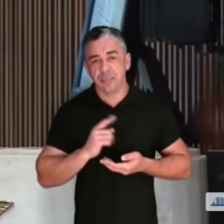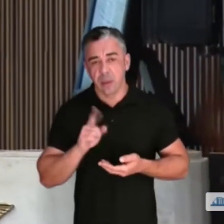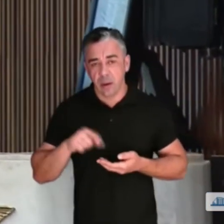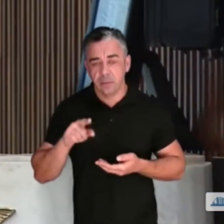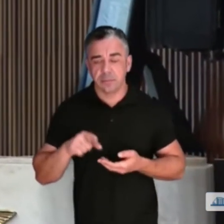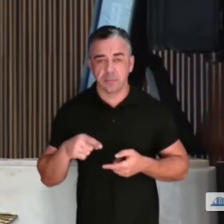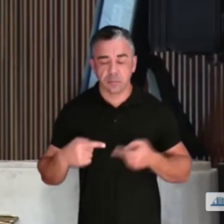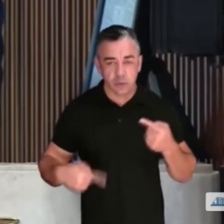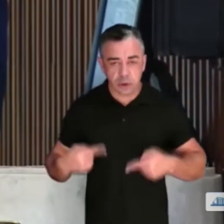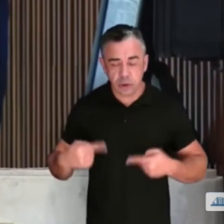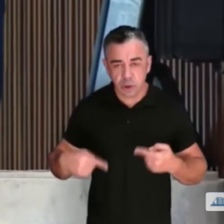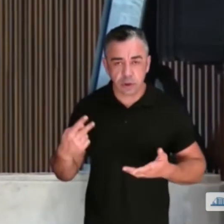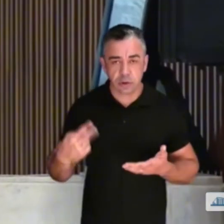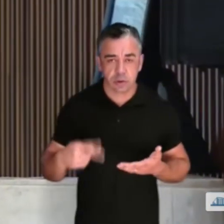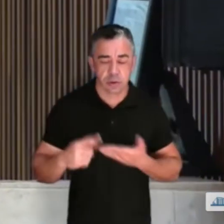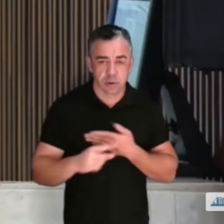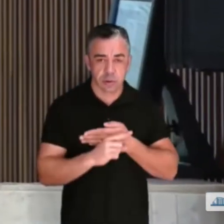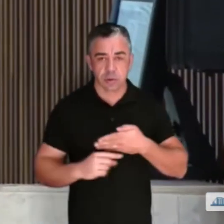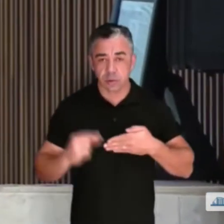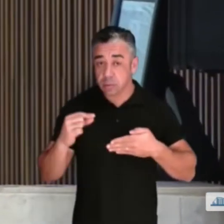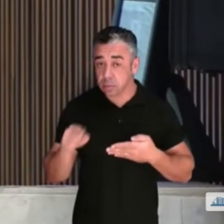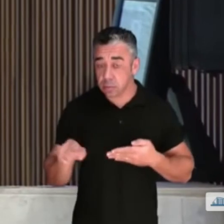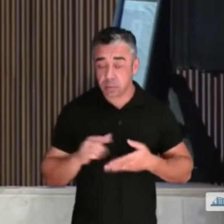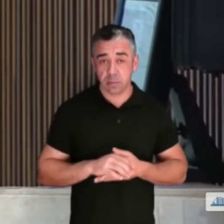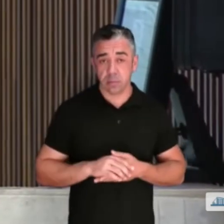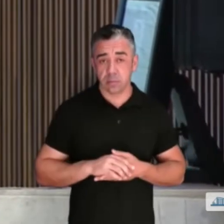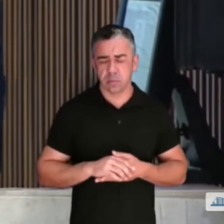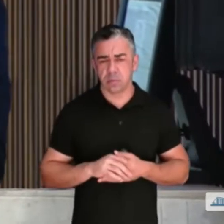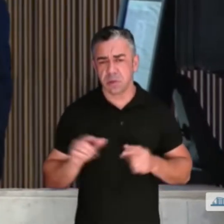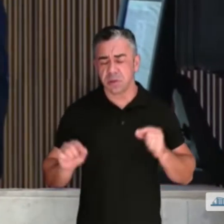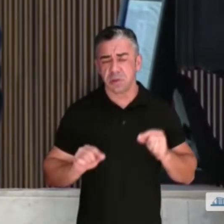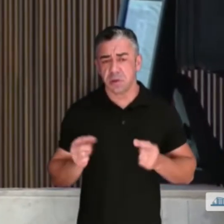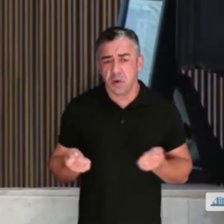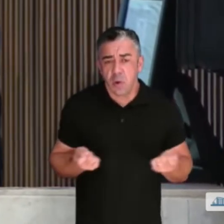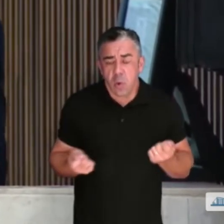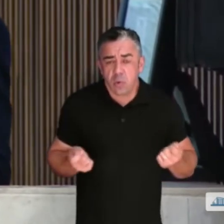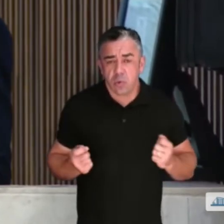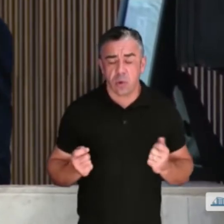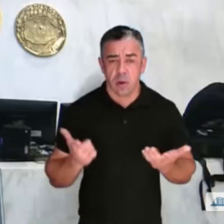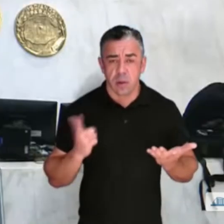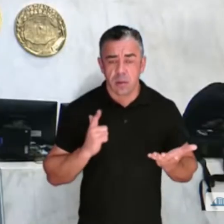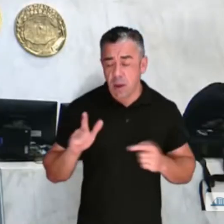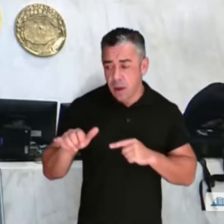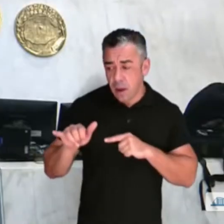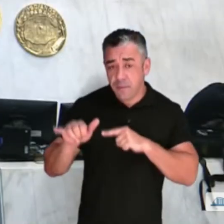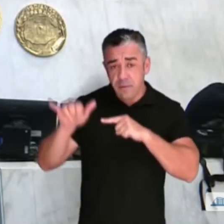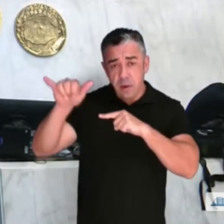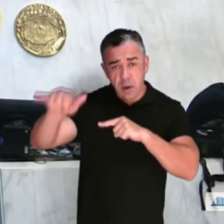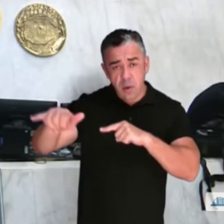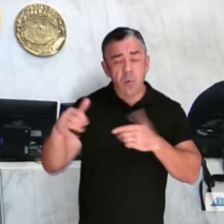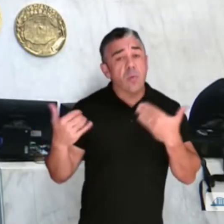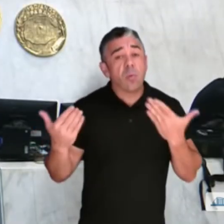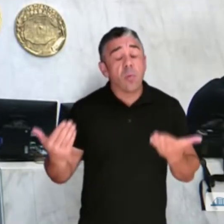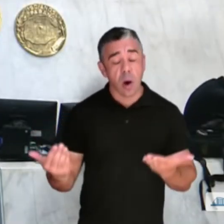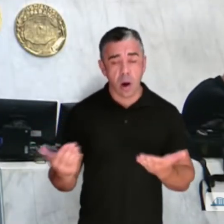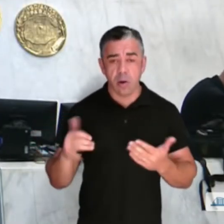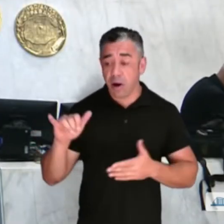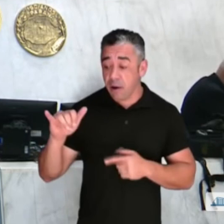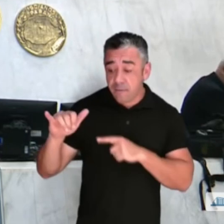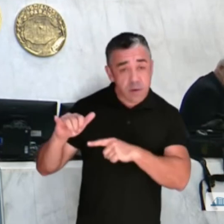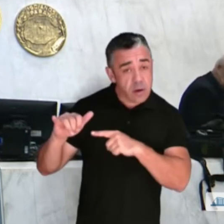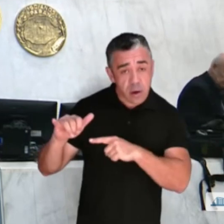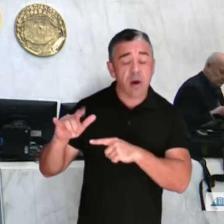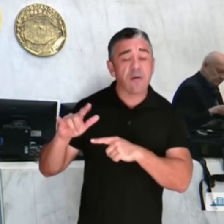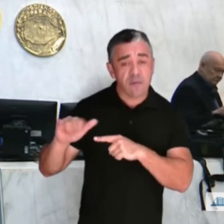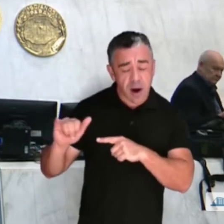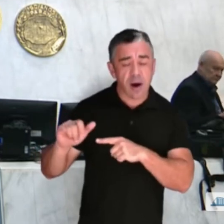decisões políticas da Casa Civil? Ora, quem vai controlar o voo e quais aviões